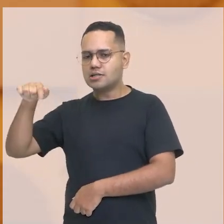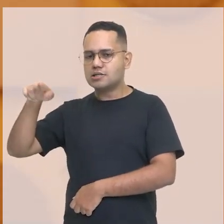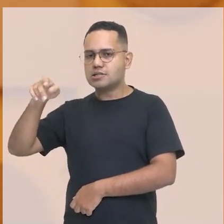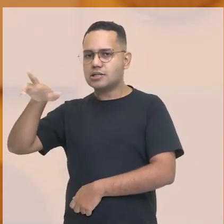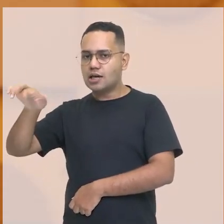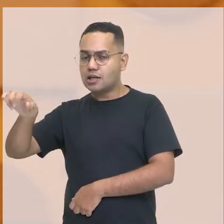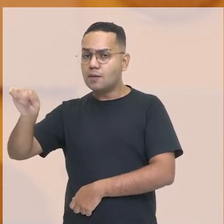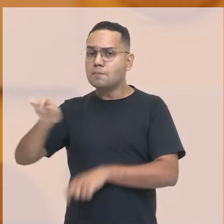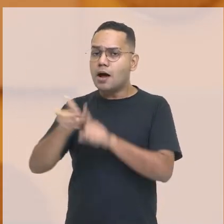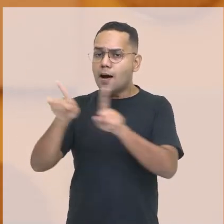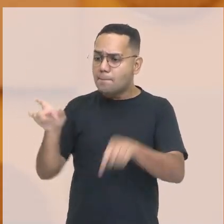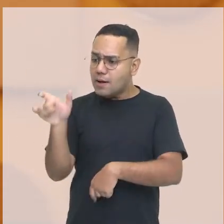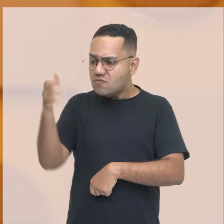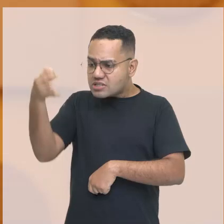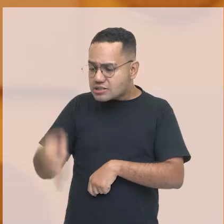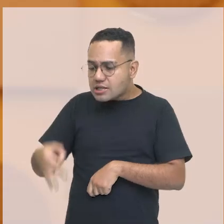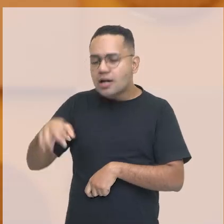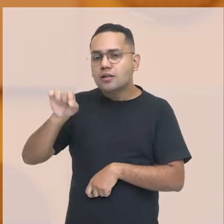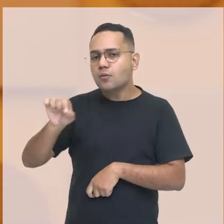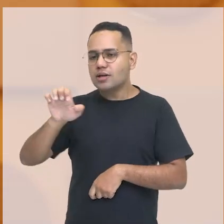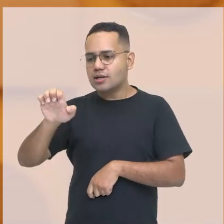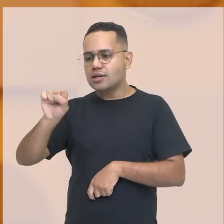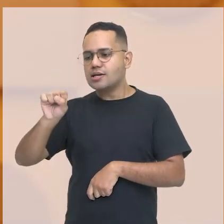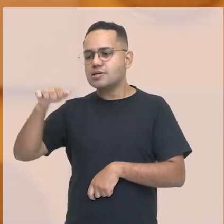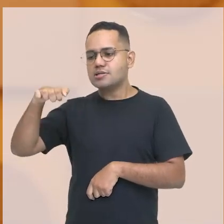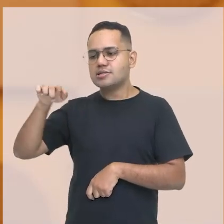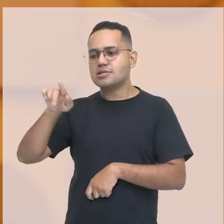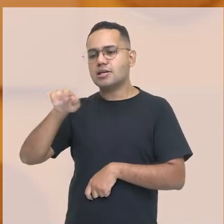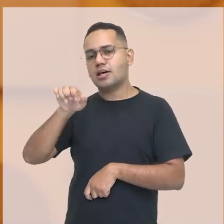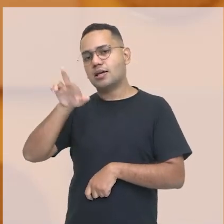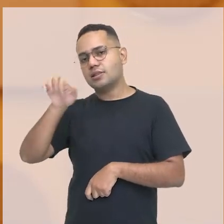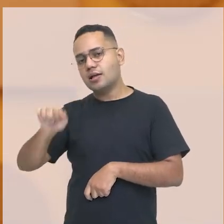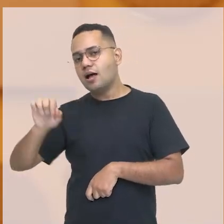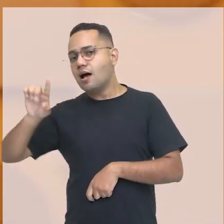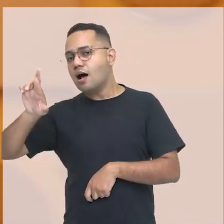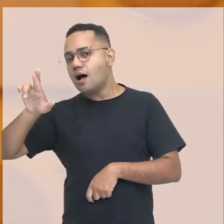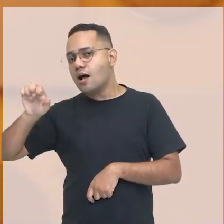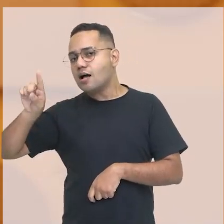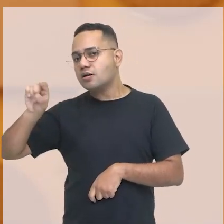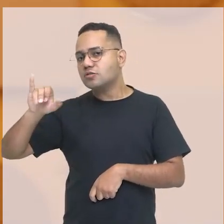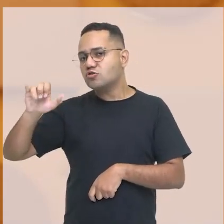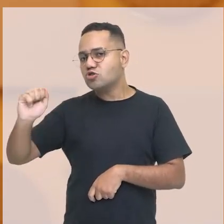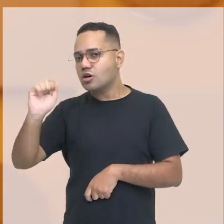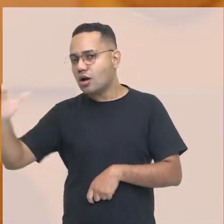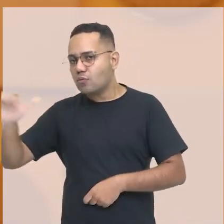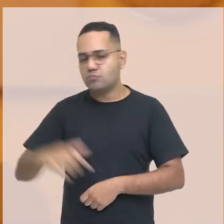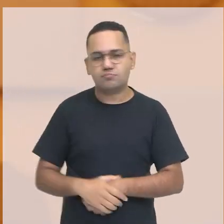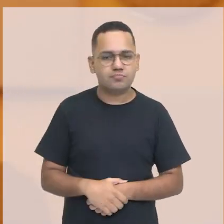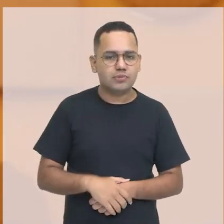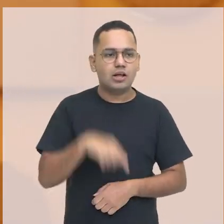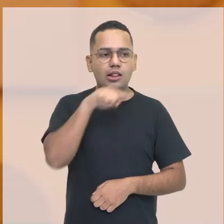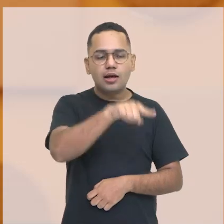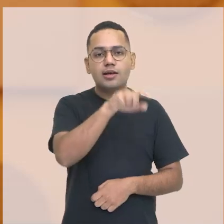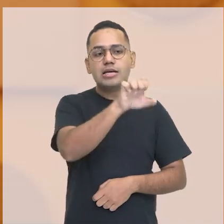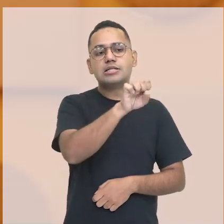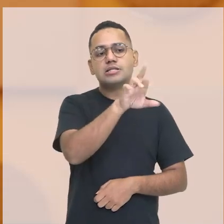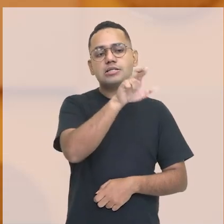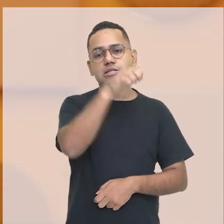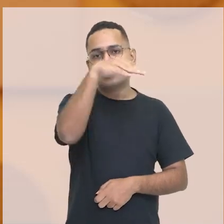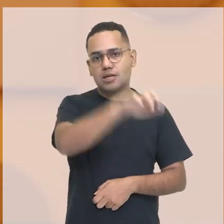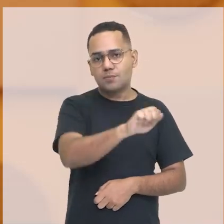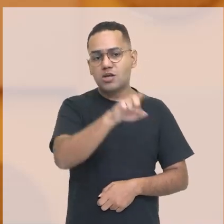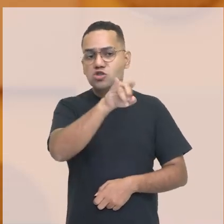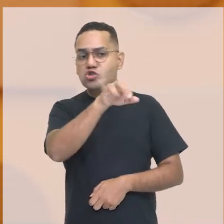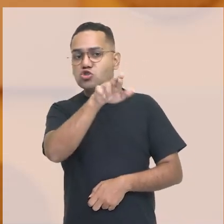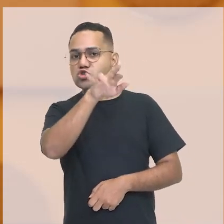esquerda radical. Estava ali exemplificado ali tanto nos integralistas de extrema direita como nos aliancistas